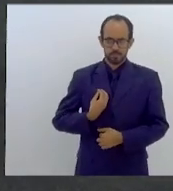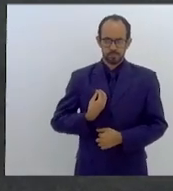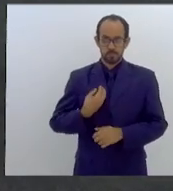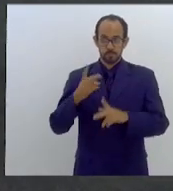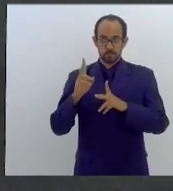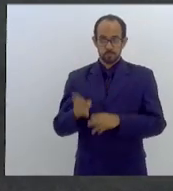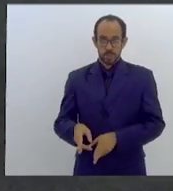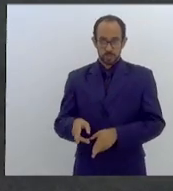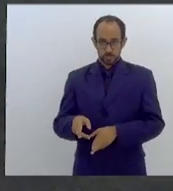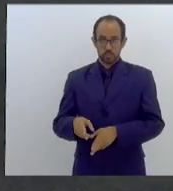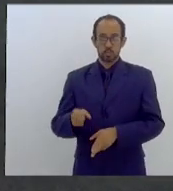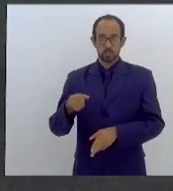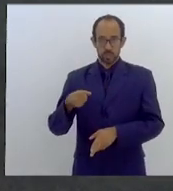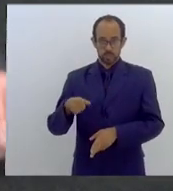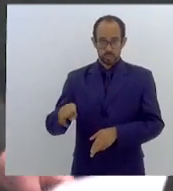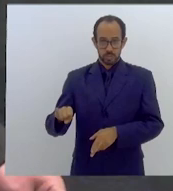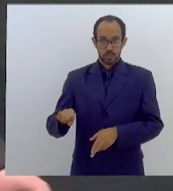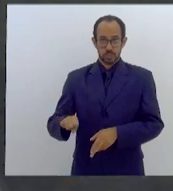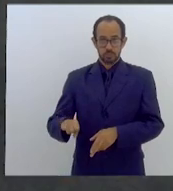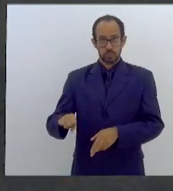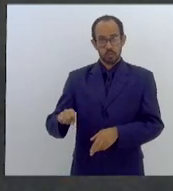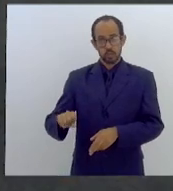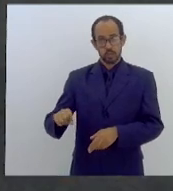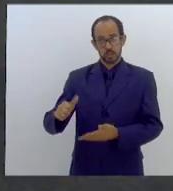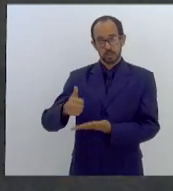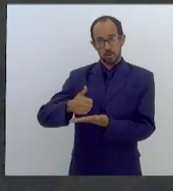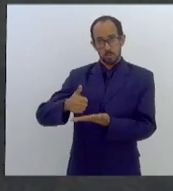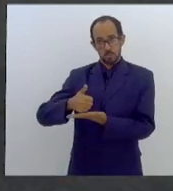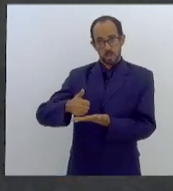mesmo que fosse de uma forma ínfima.